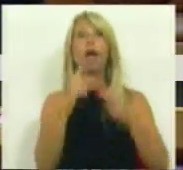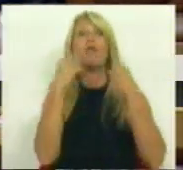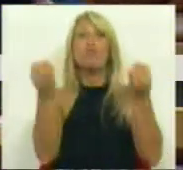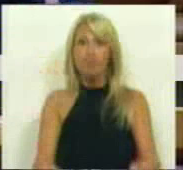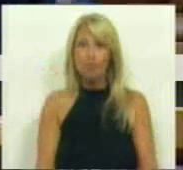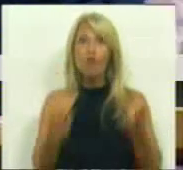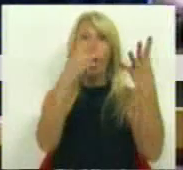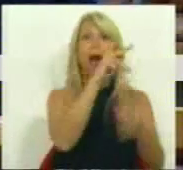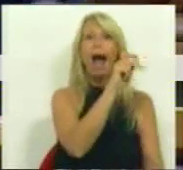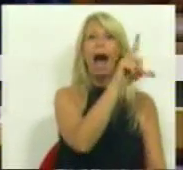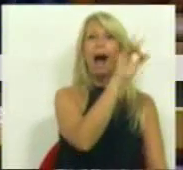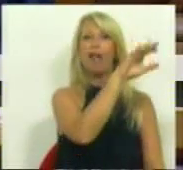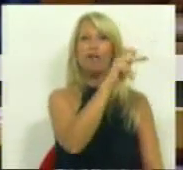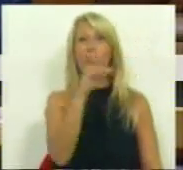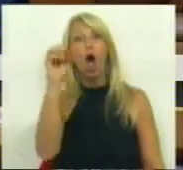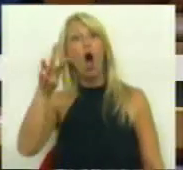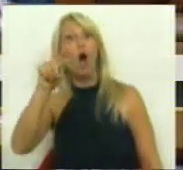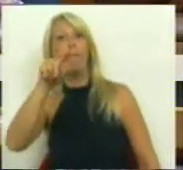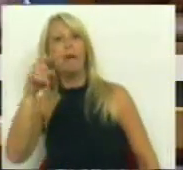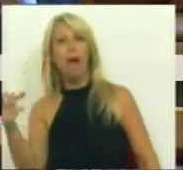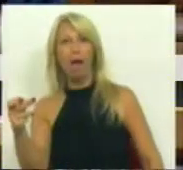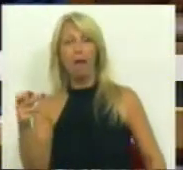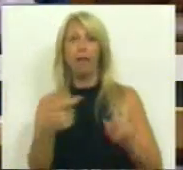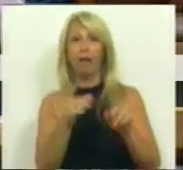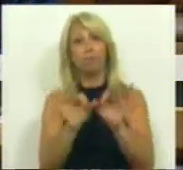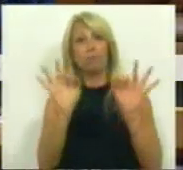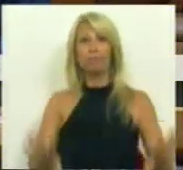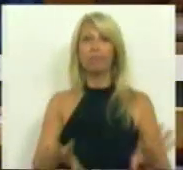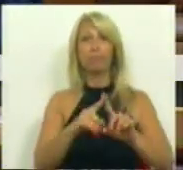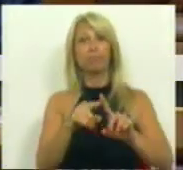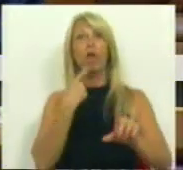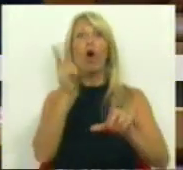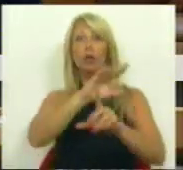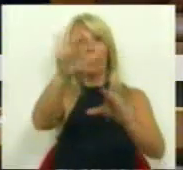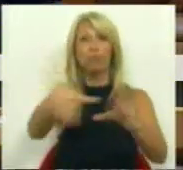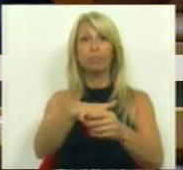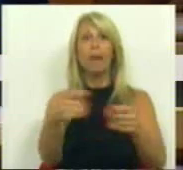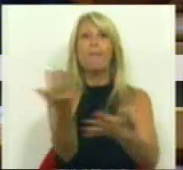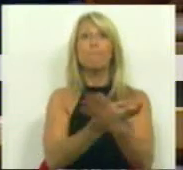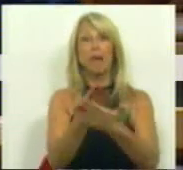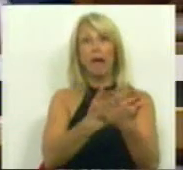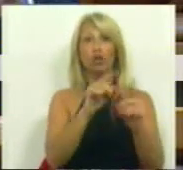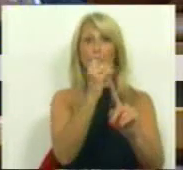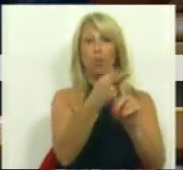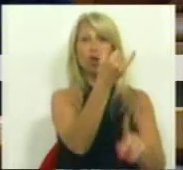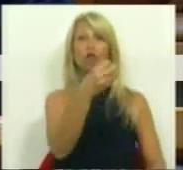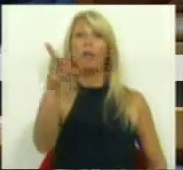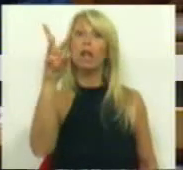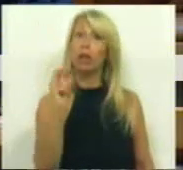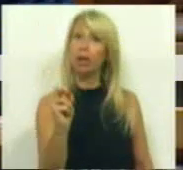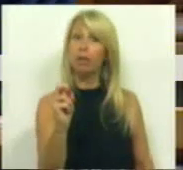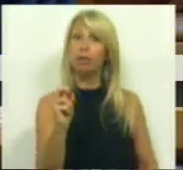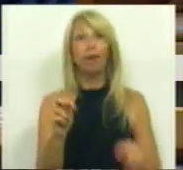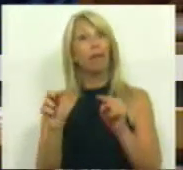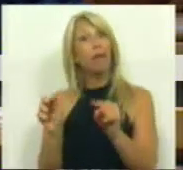ômega, que é o retorno aos mercados em setembro de 2013, e essa coisa de passar o